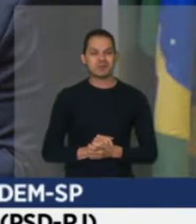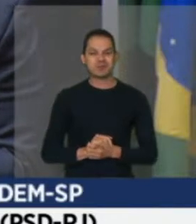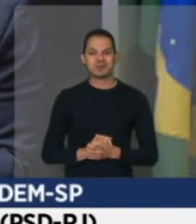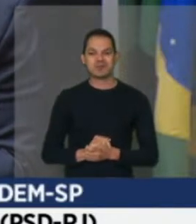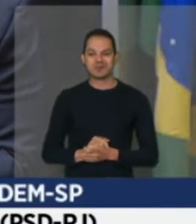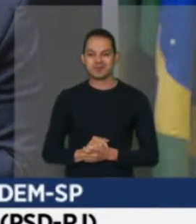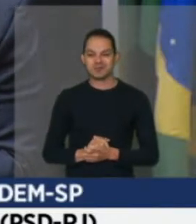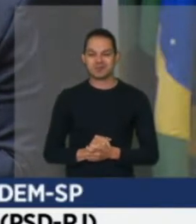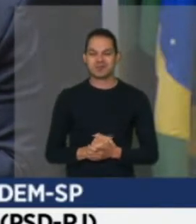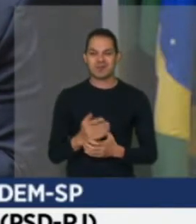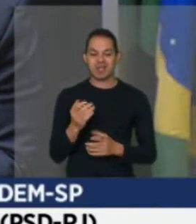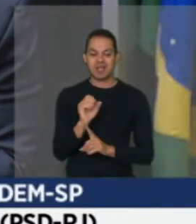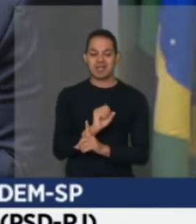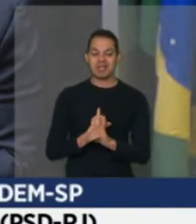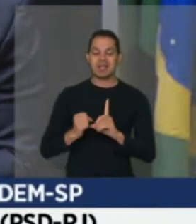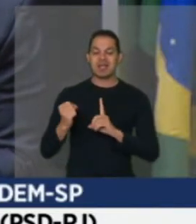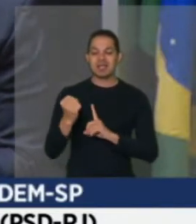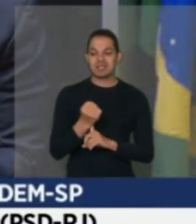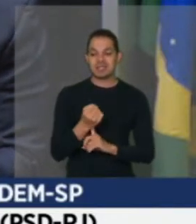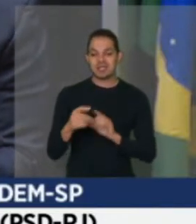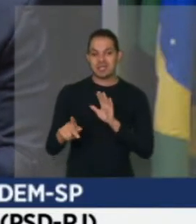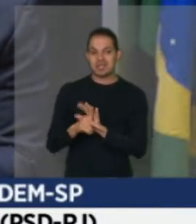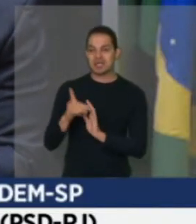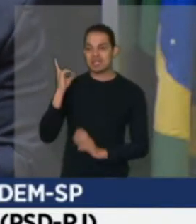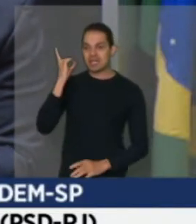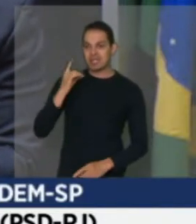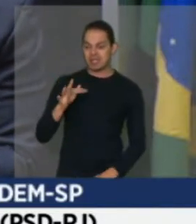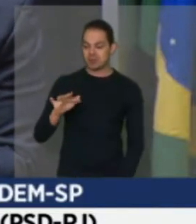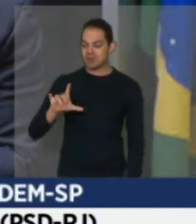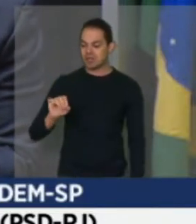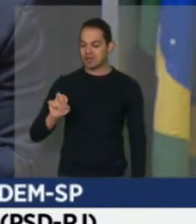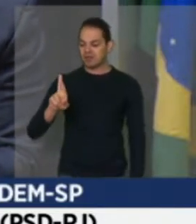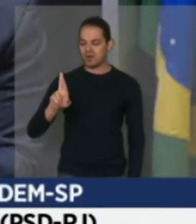supostamente social da deputada Flor de Lis.